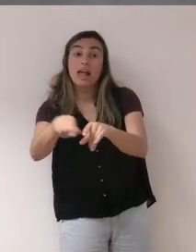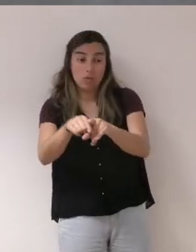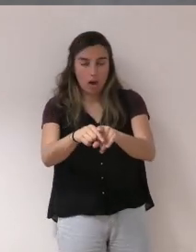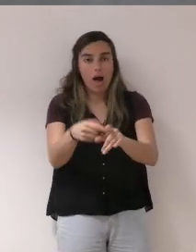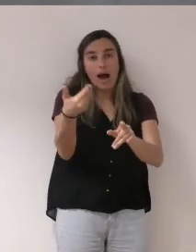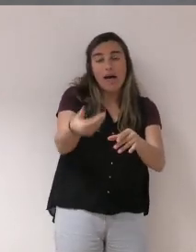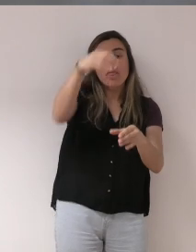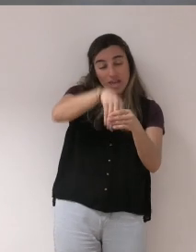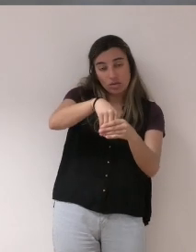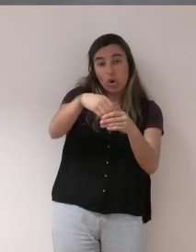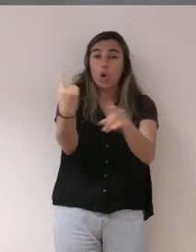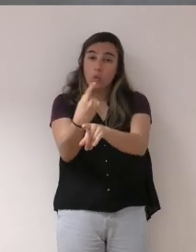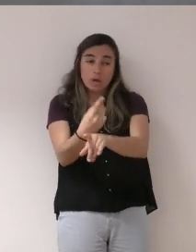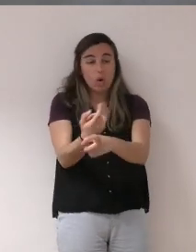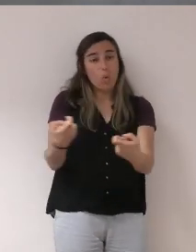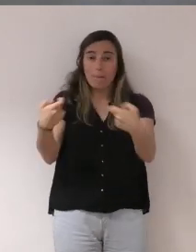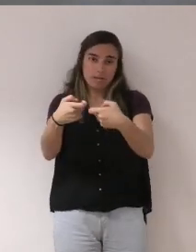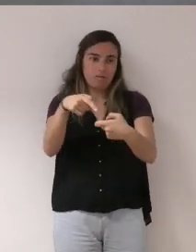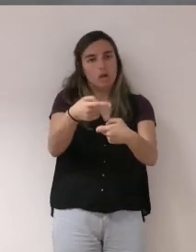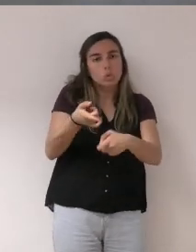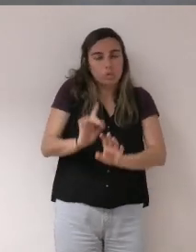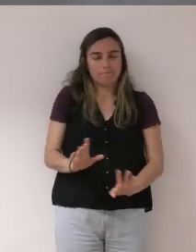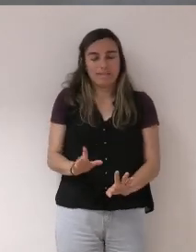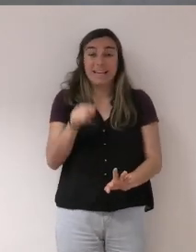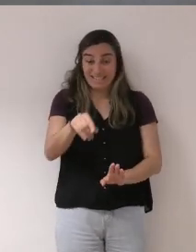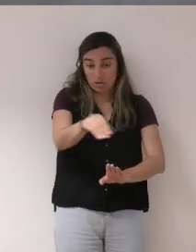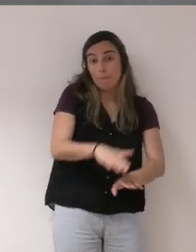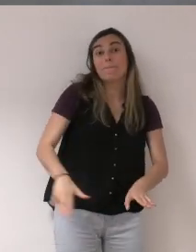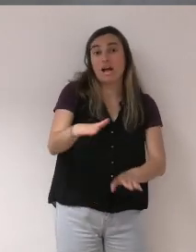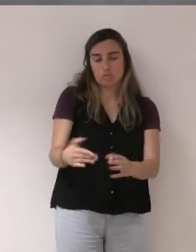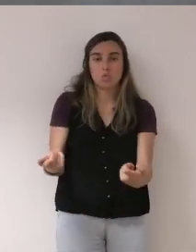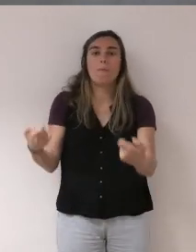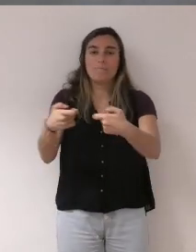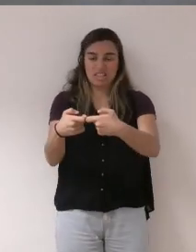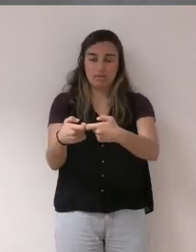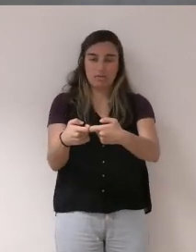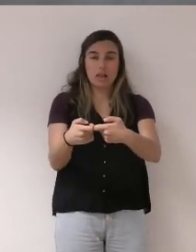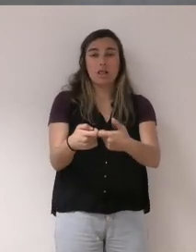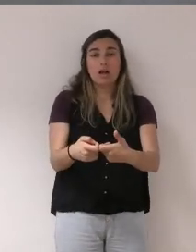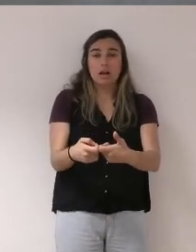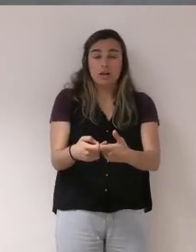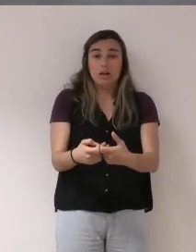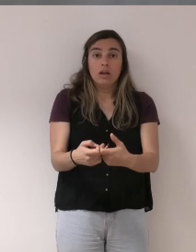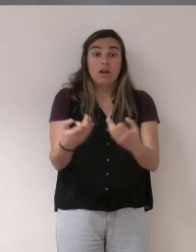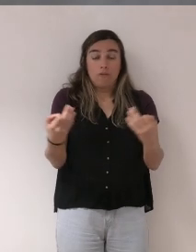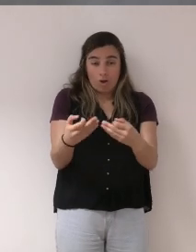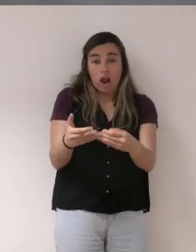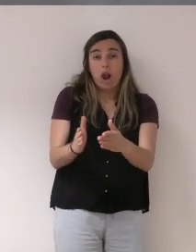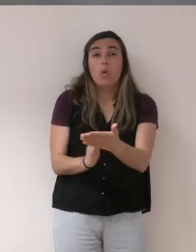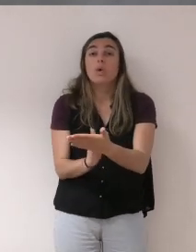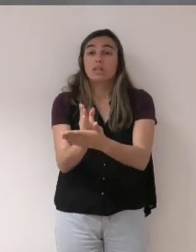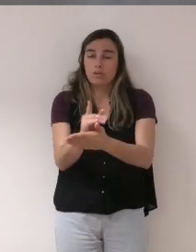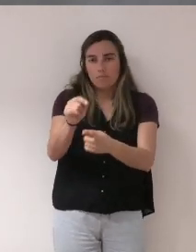interior, daquilo que não é inteiramente compatível com ele. Esse espaço de compatibilidade e de disrupção que se abre à continuidade